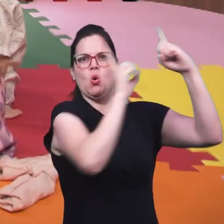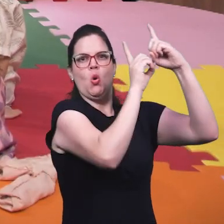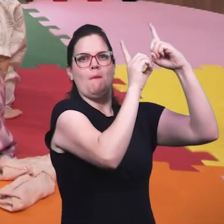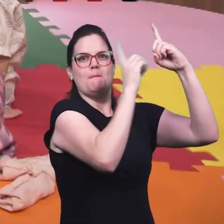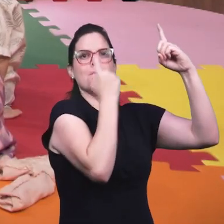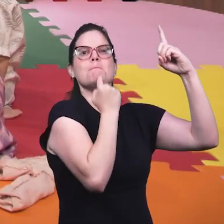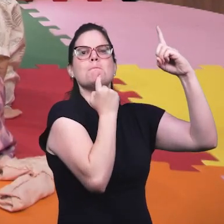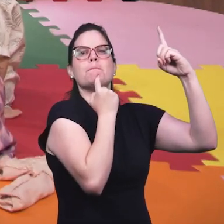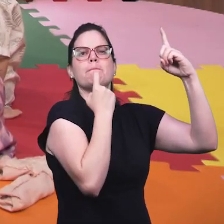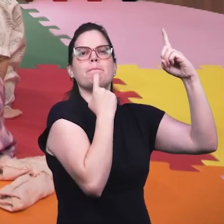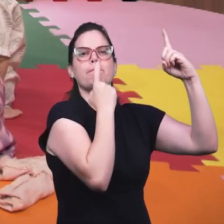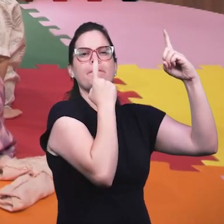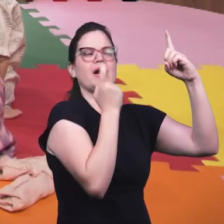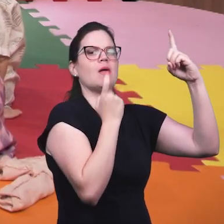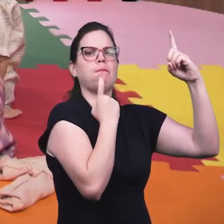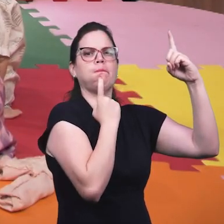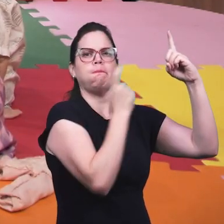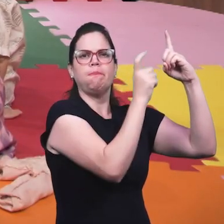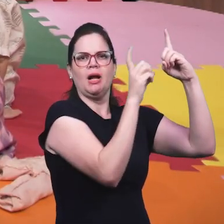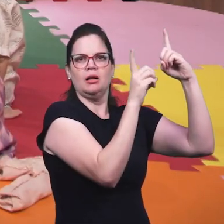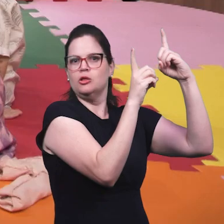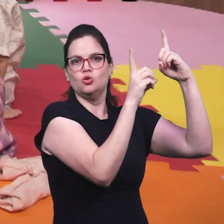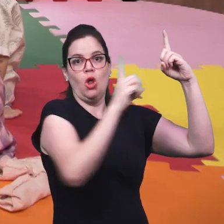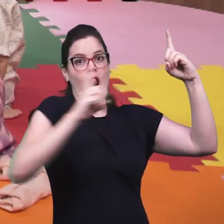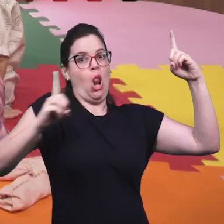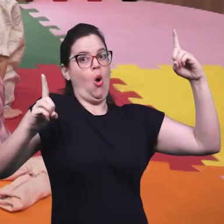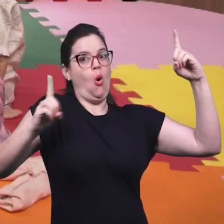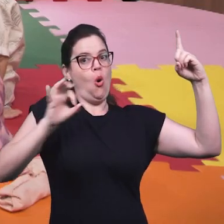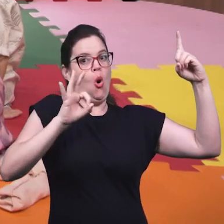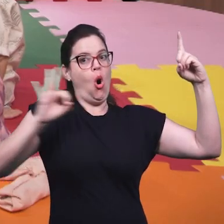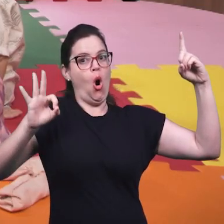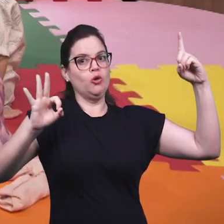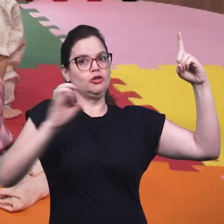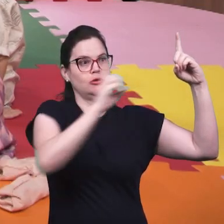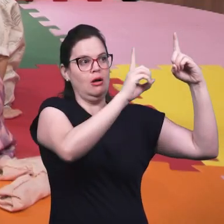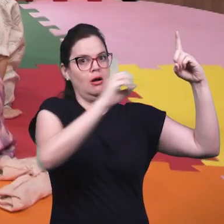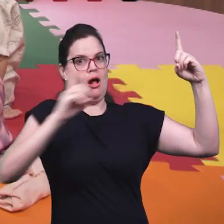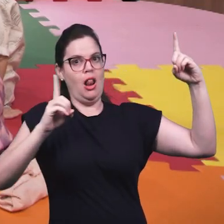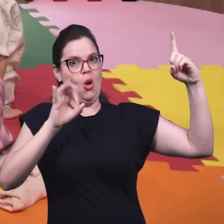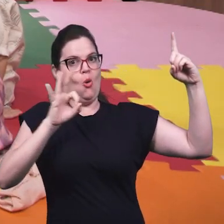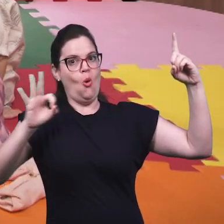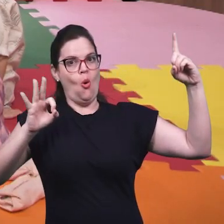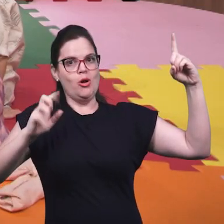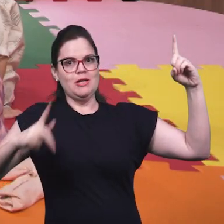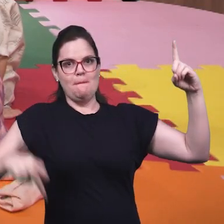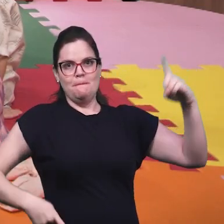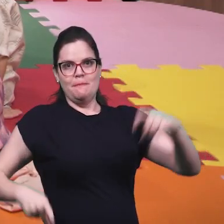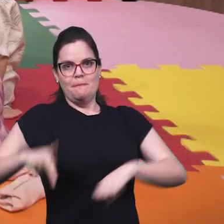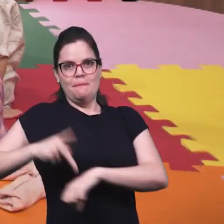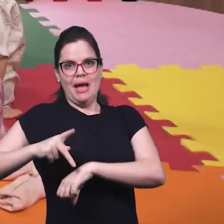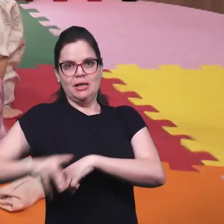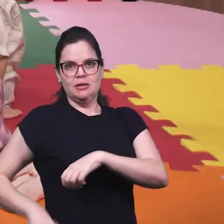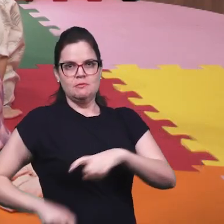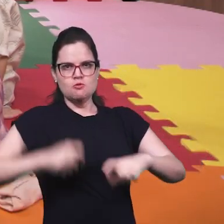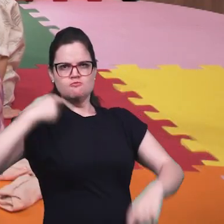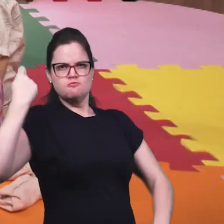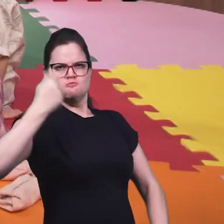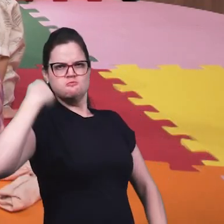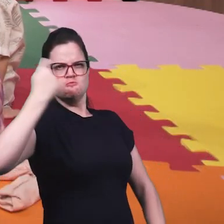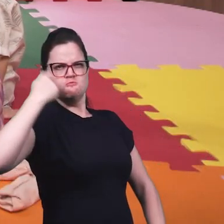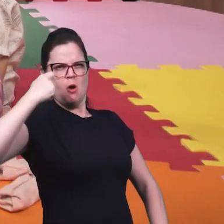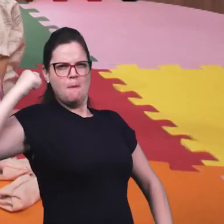Não. Davi ficou de longe e ele atirou a pedra e assim venceu o gigante. Nós também